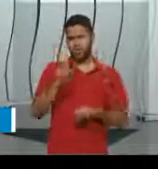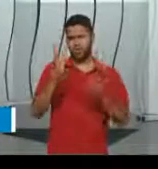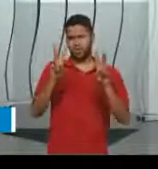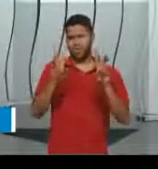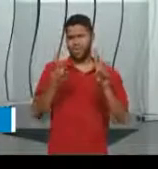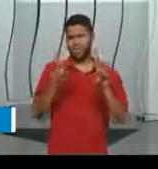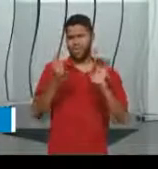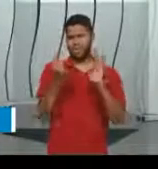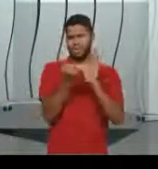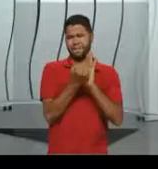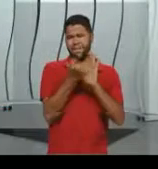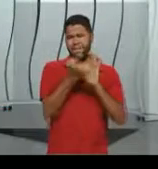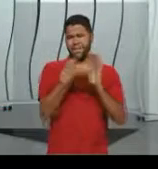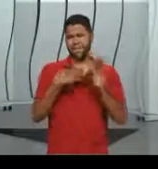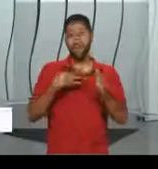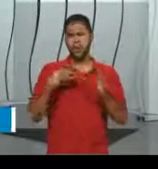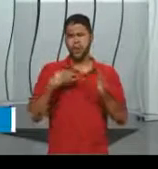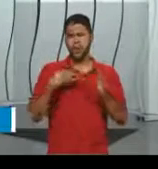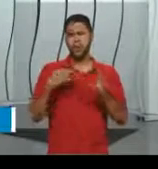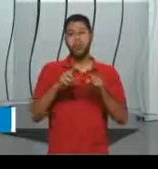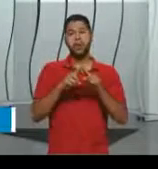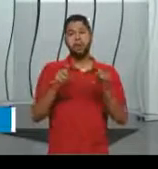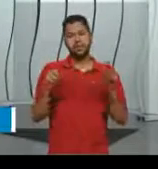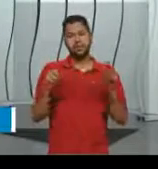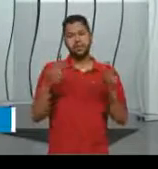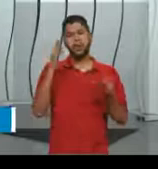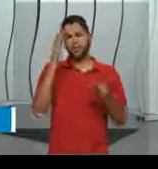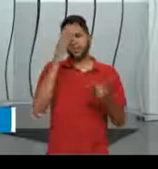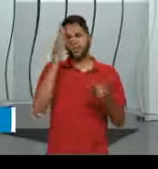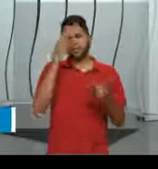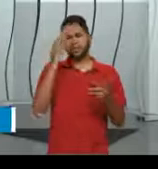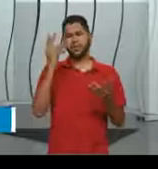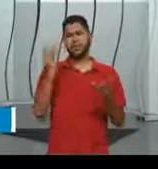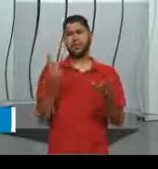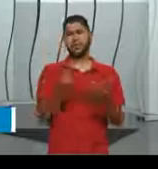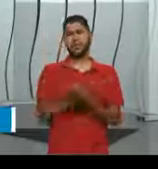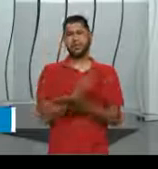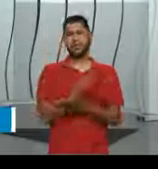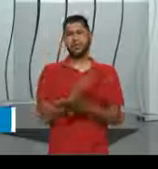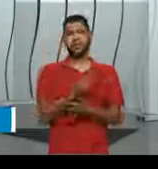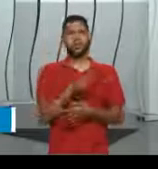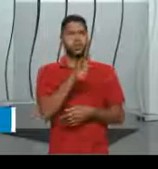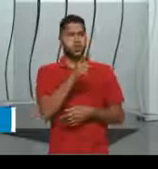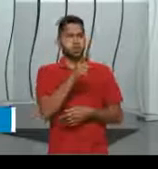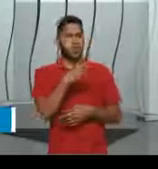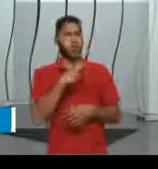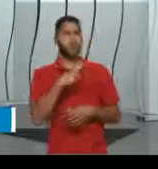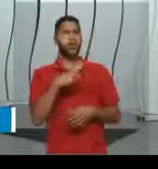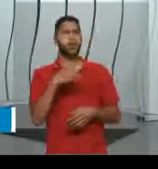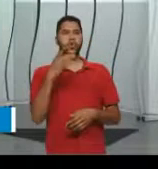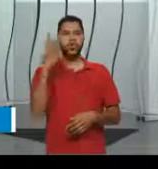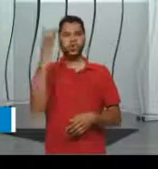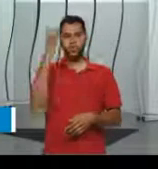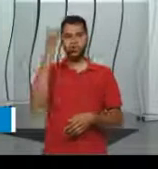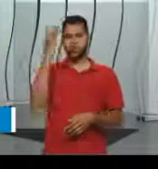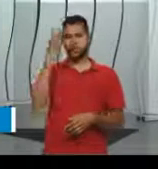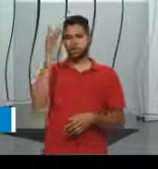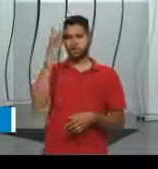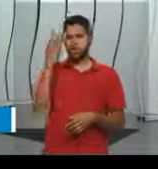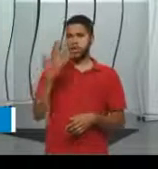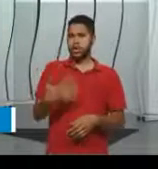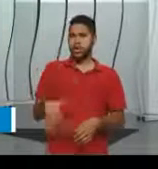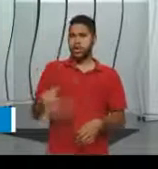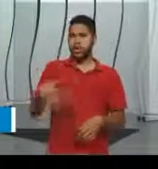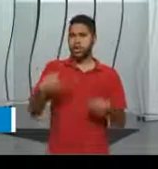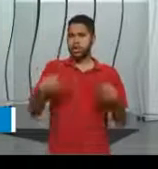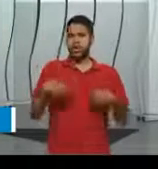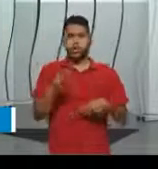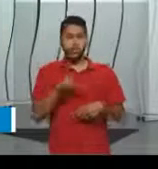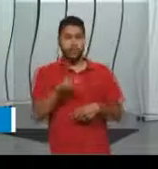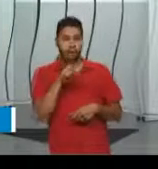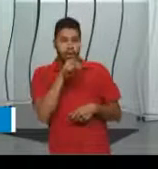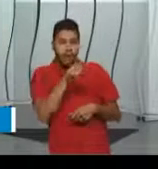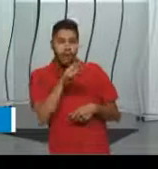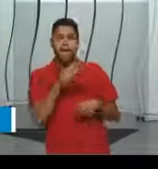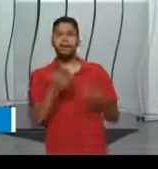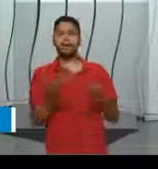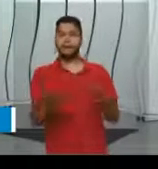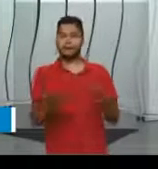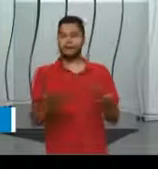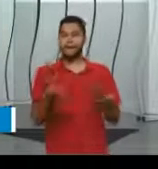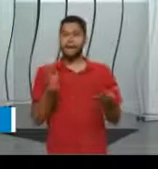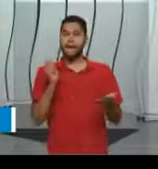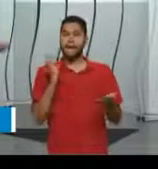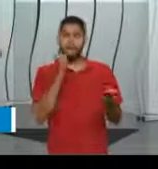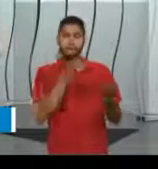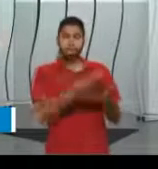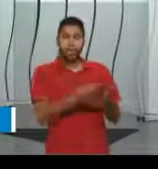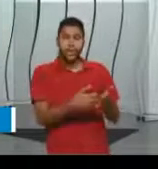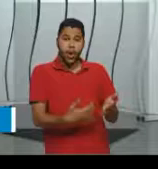mas eu sei que isso acontece muito. Nossa, essa marca é chique, é cara, eu preciso usar essa marca. Então você paga um